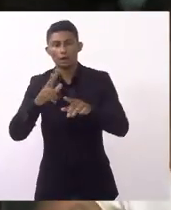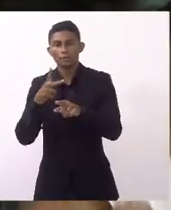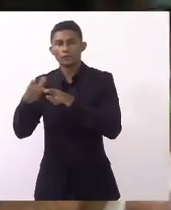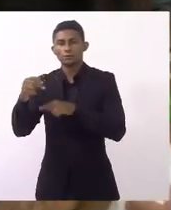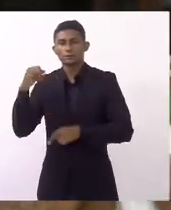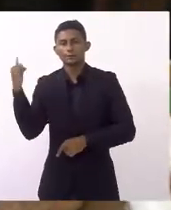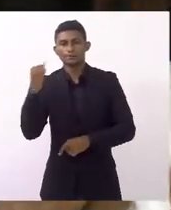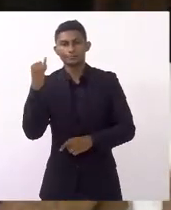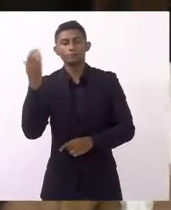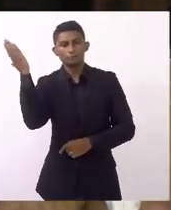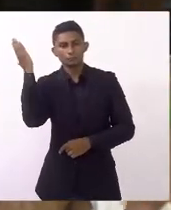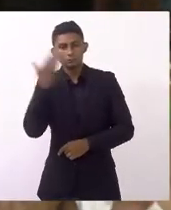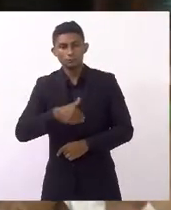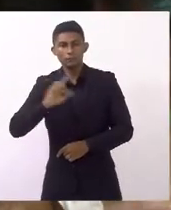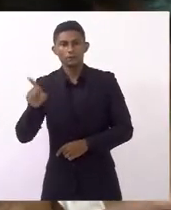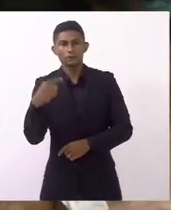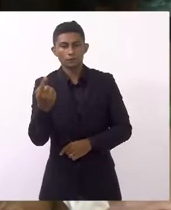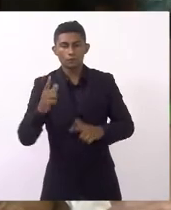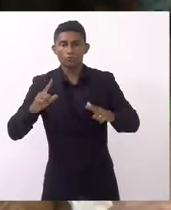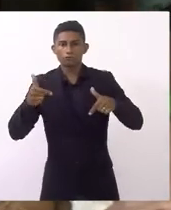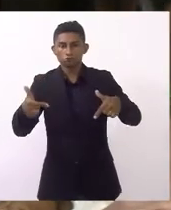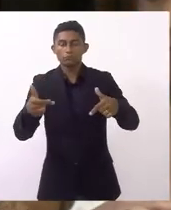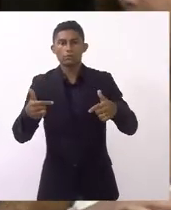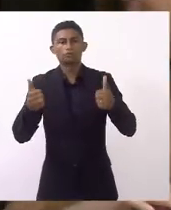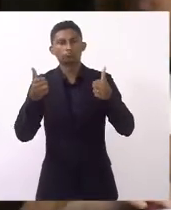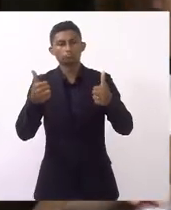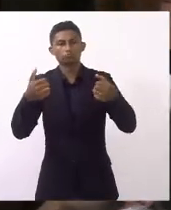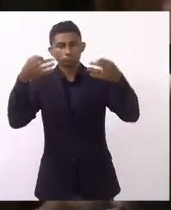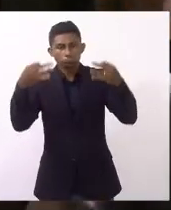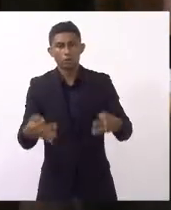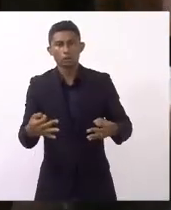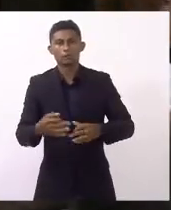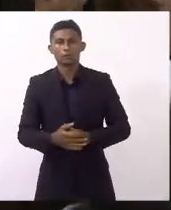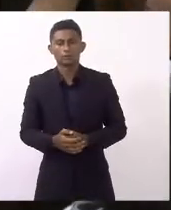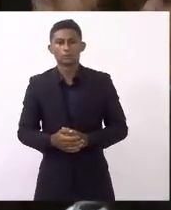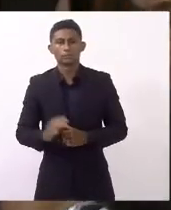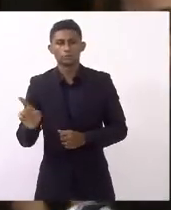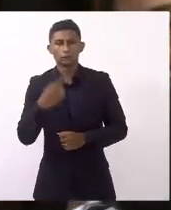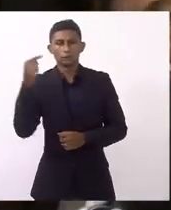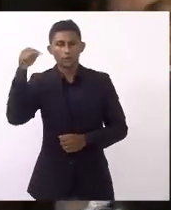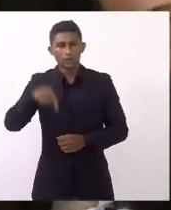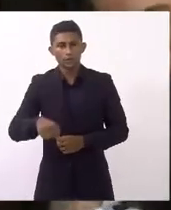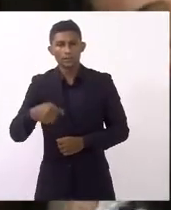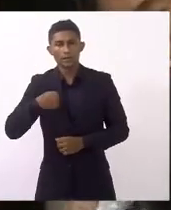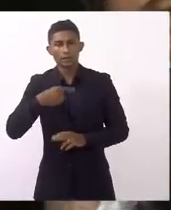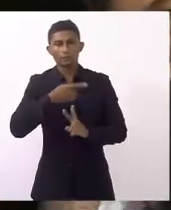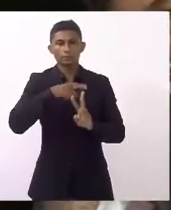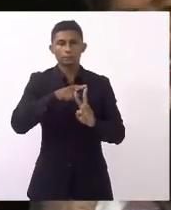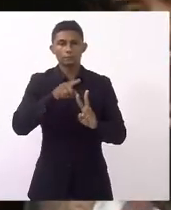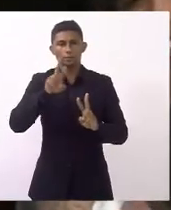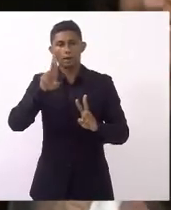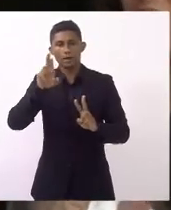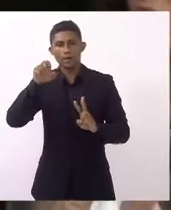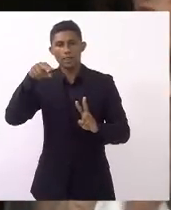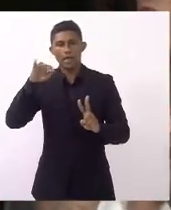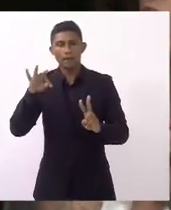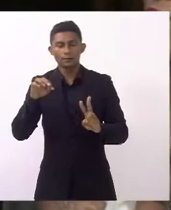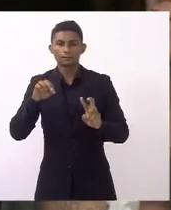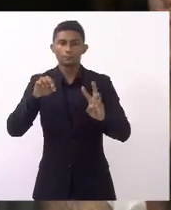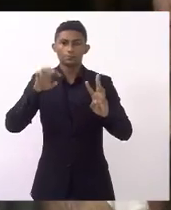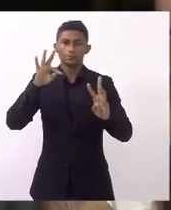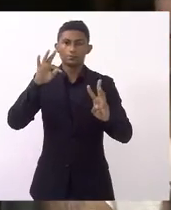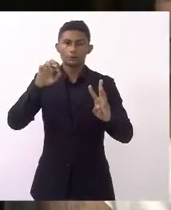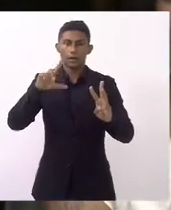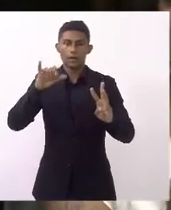Elas mostram que a nossa contribuição faz sentido que faz sentido a gente tá aqui eu Renata taliria exercendo